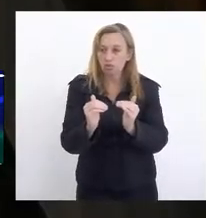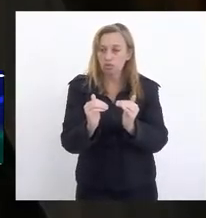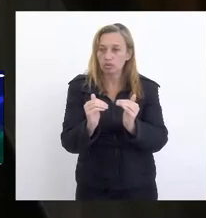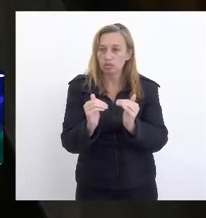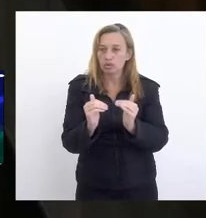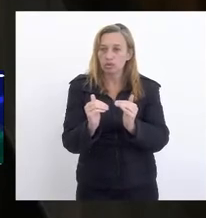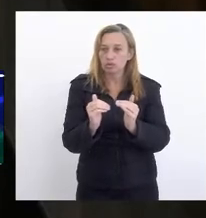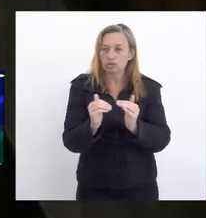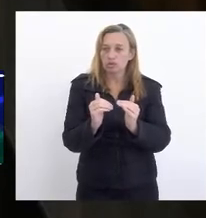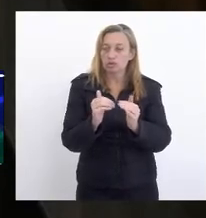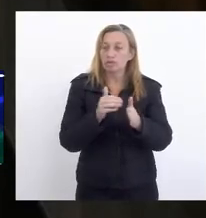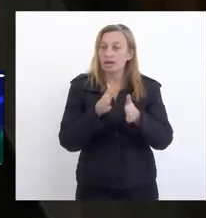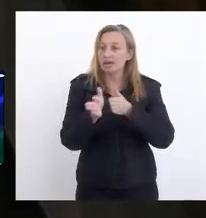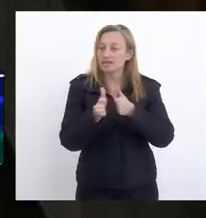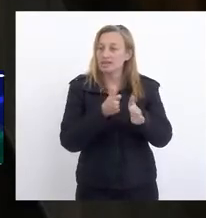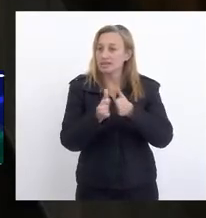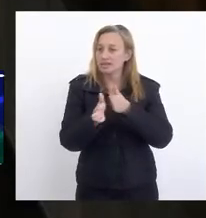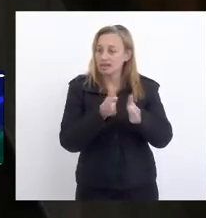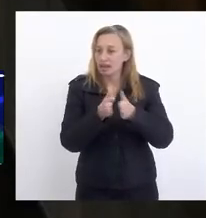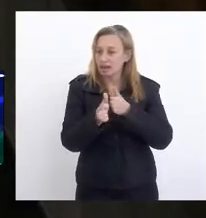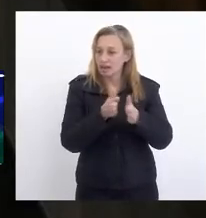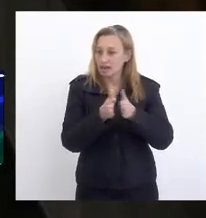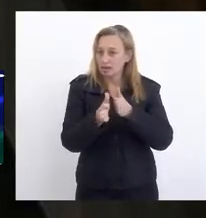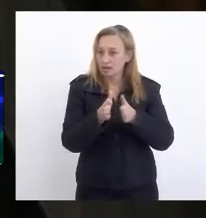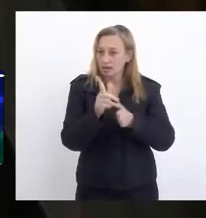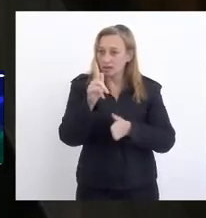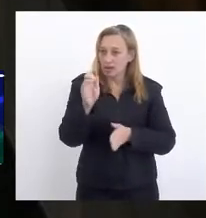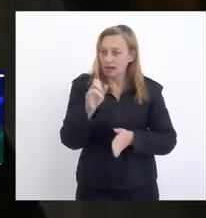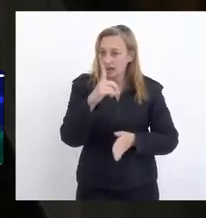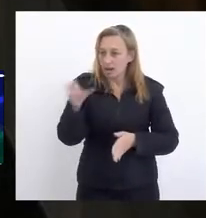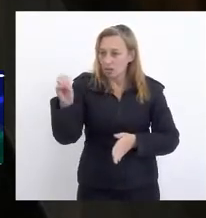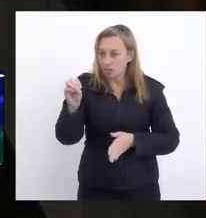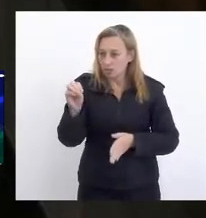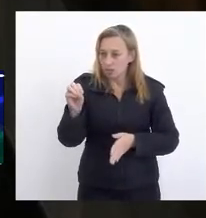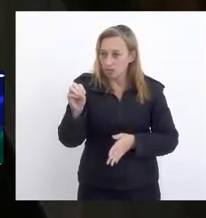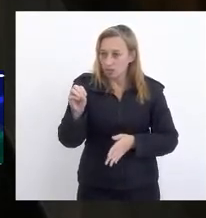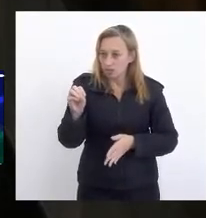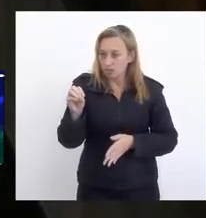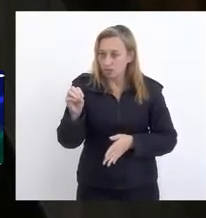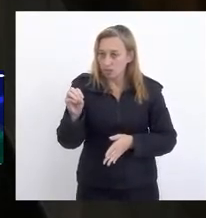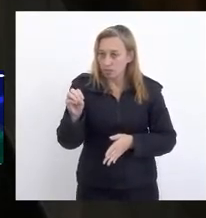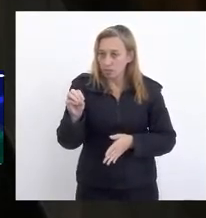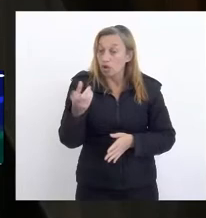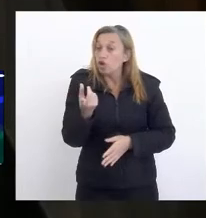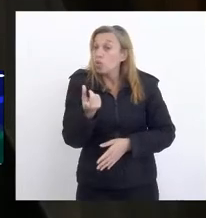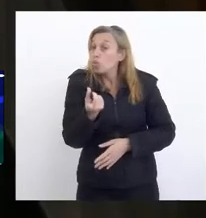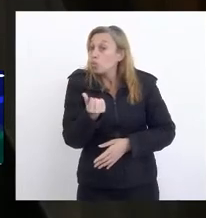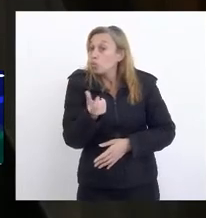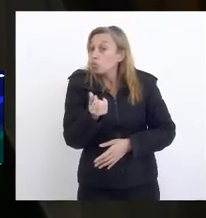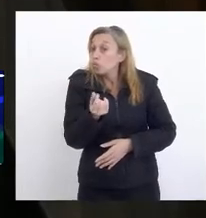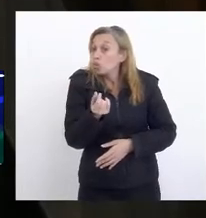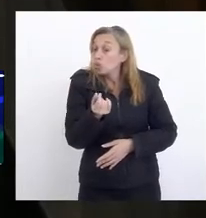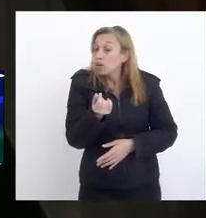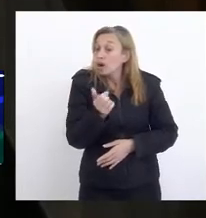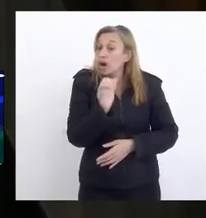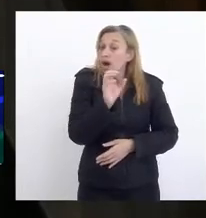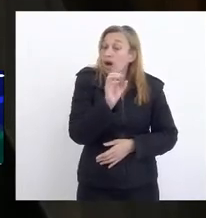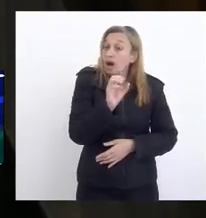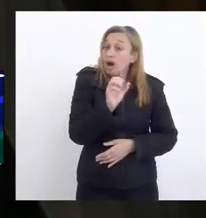para acessar o aeroporto internacional do Galeão com o dinheiro da